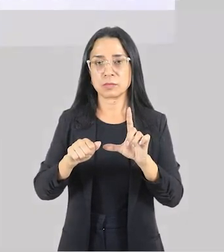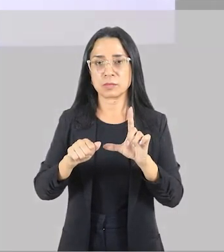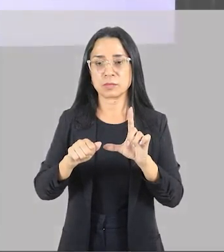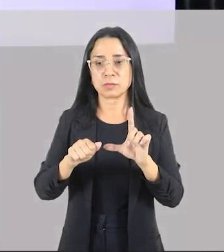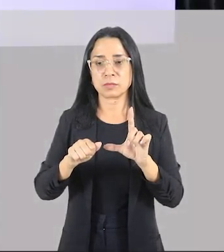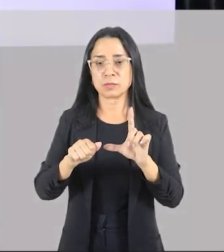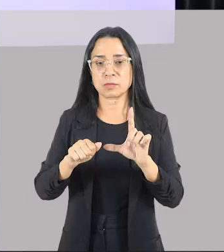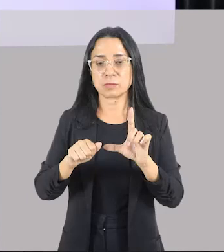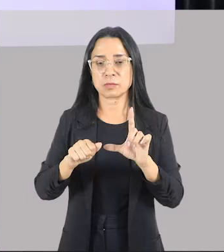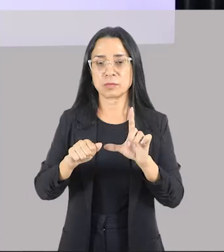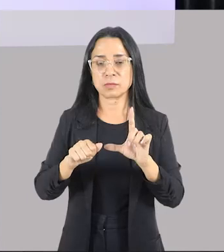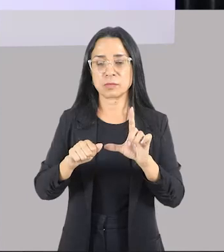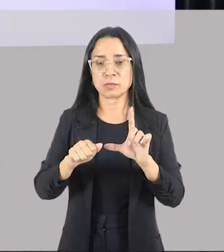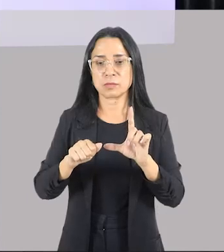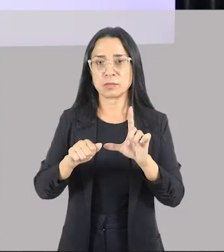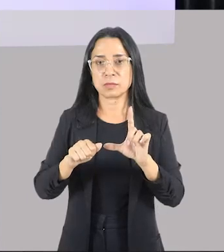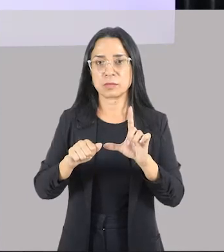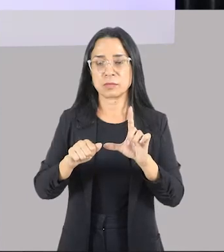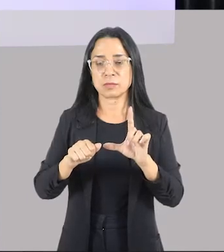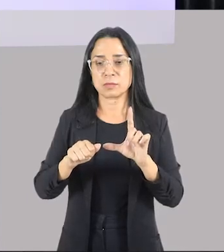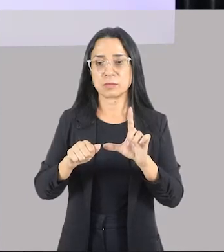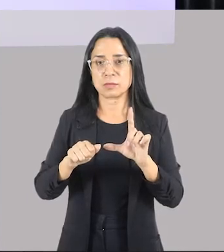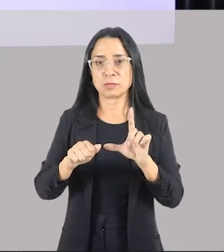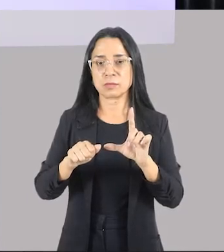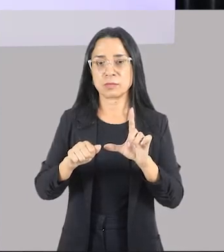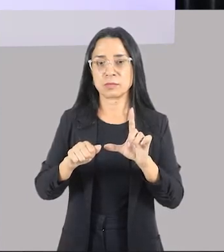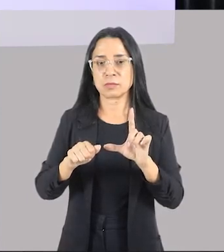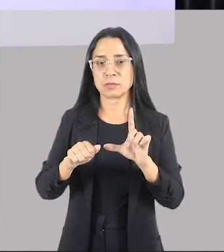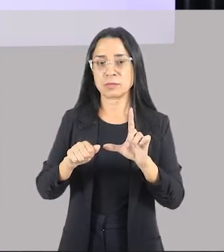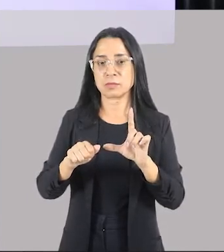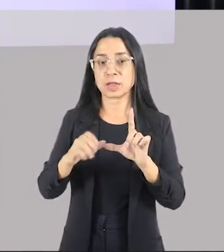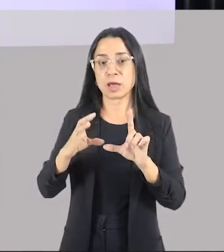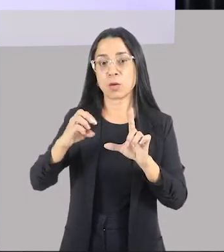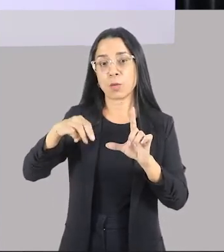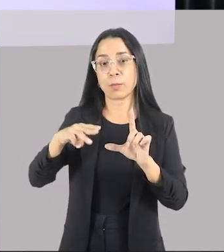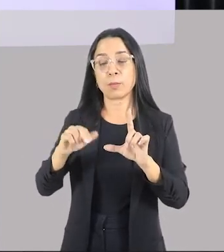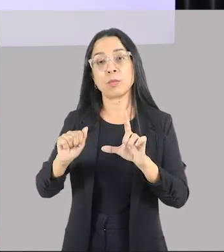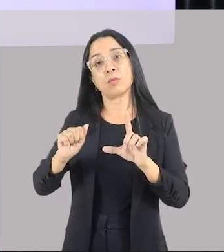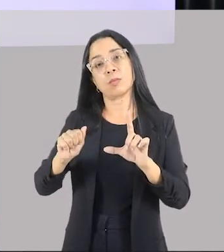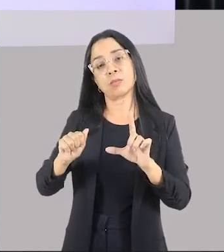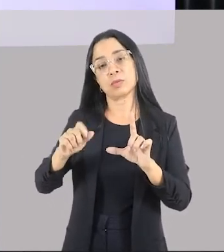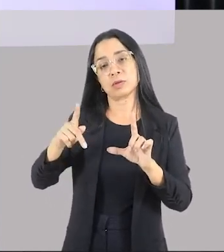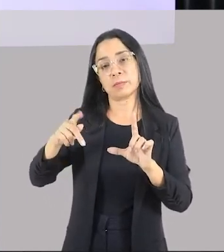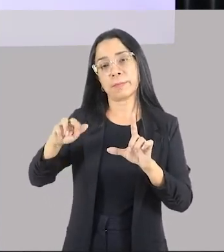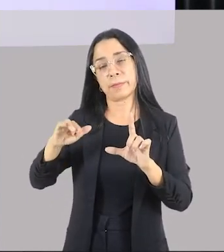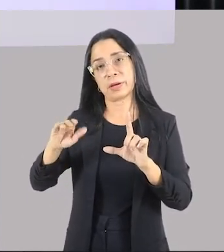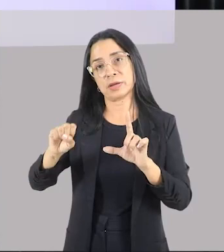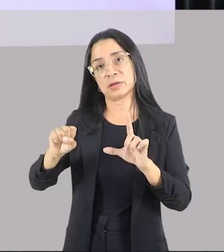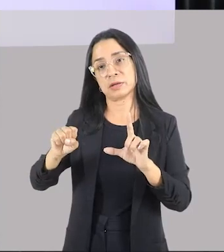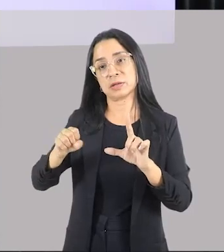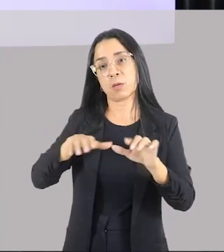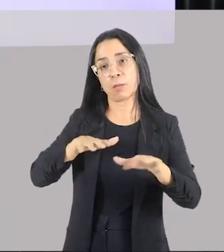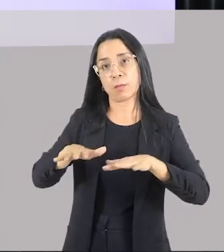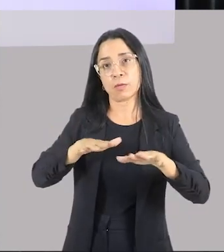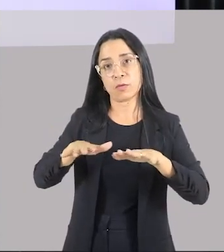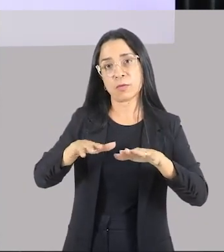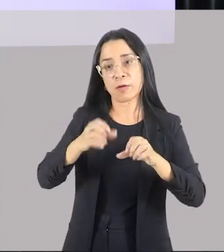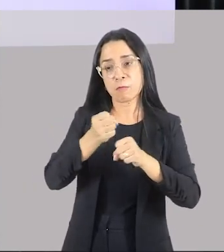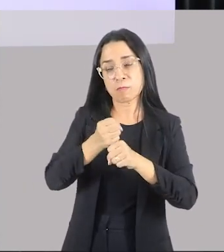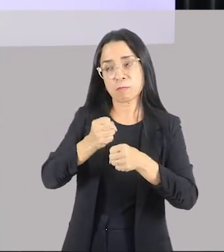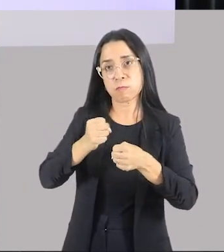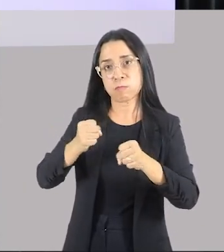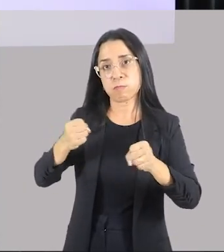e socialistas. Então, a Comuna de Paris, ela é, de fato, um movimento gigantesco na França, um movimento